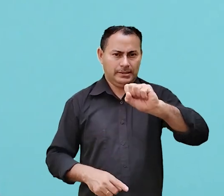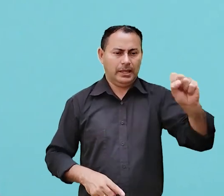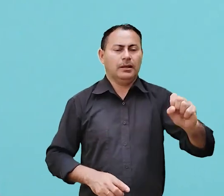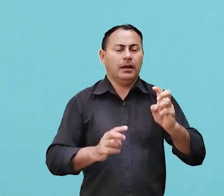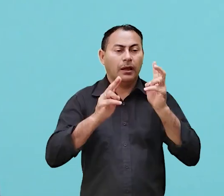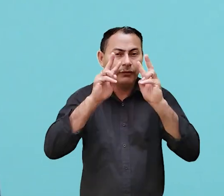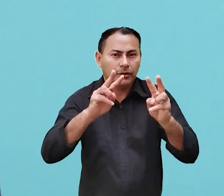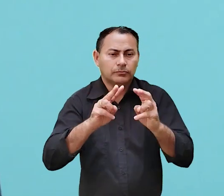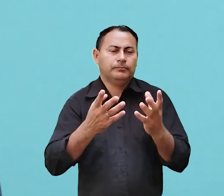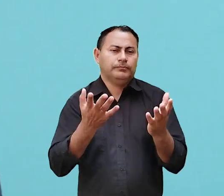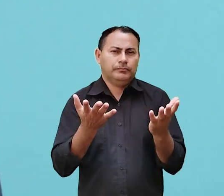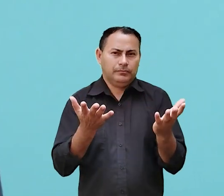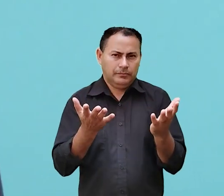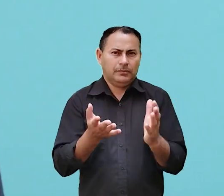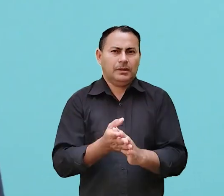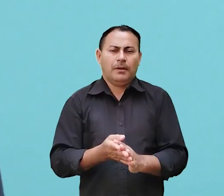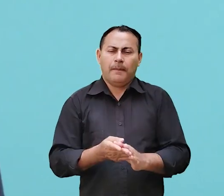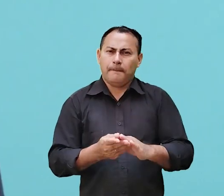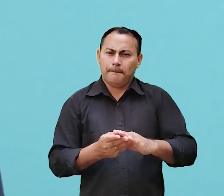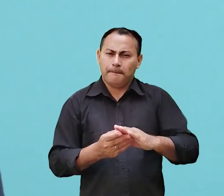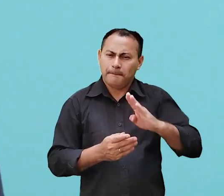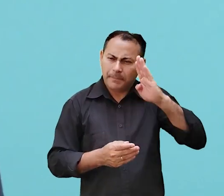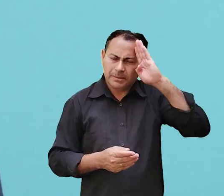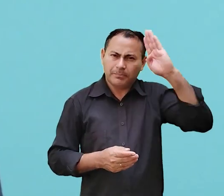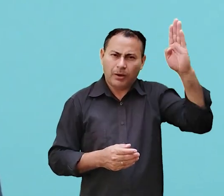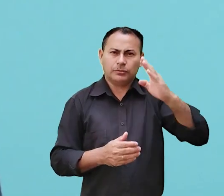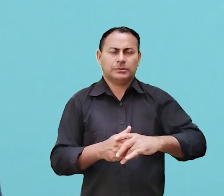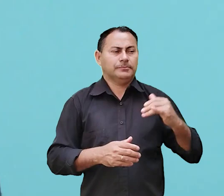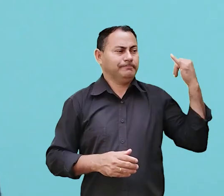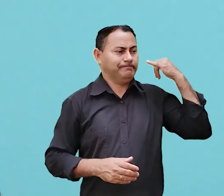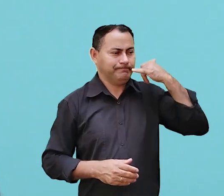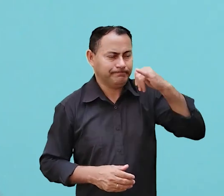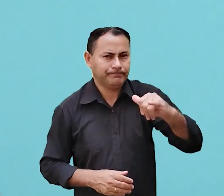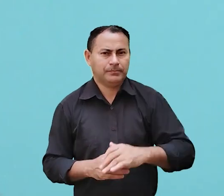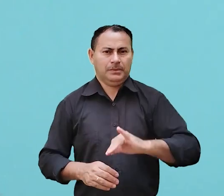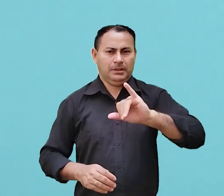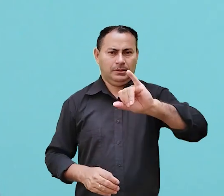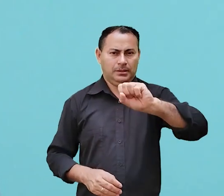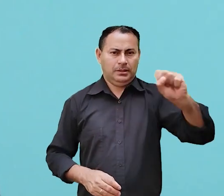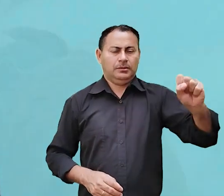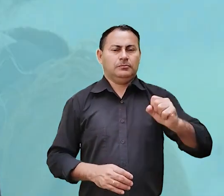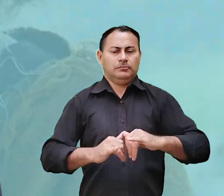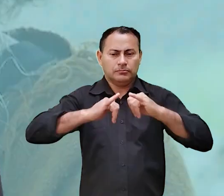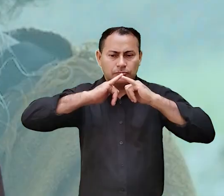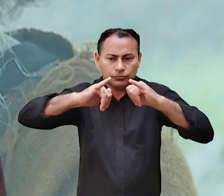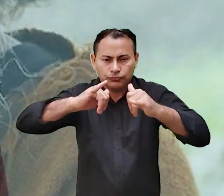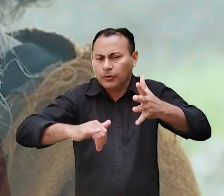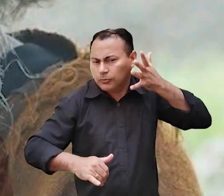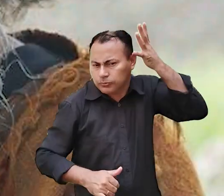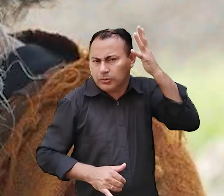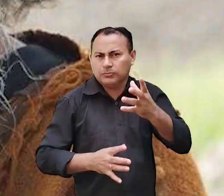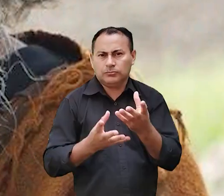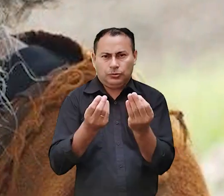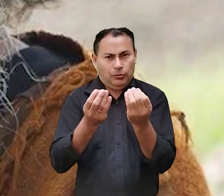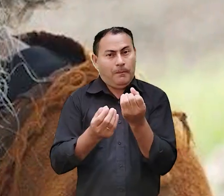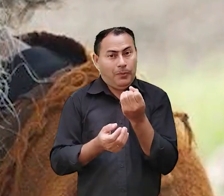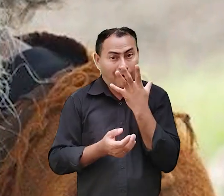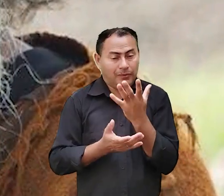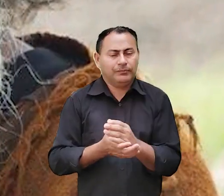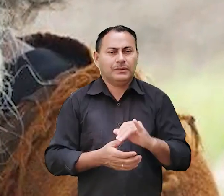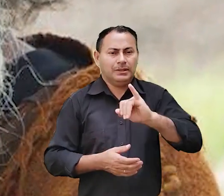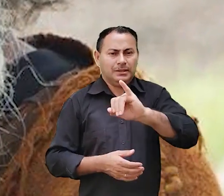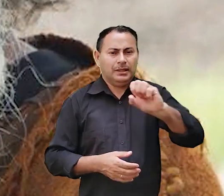Isaías é considerado como o príncipe dos Profetas Isaías deve ter sido um pregador e tanto